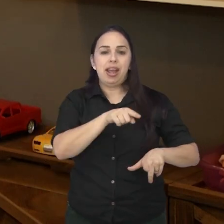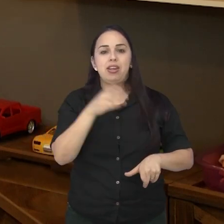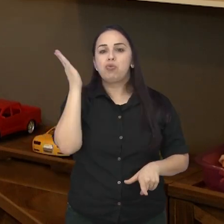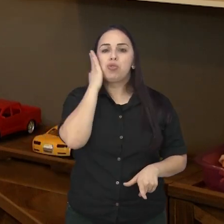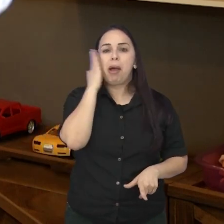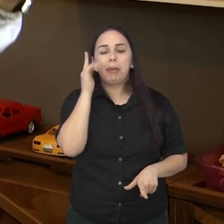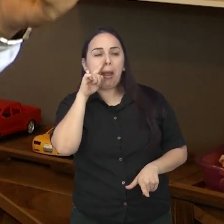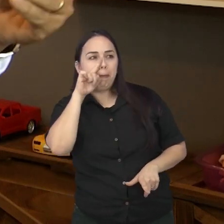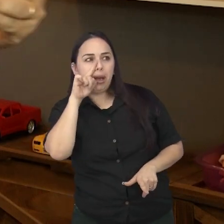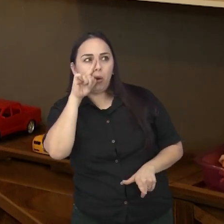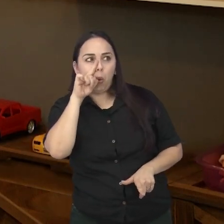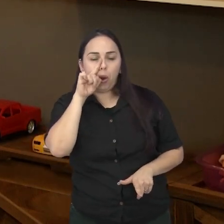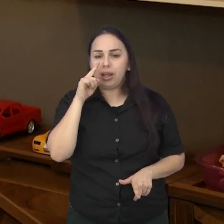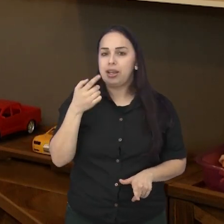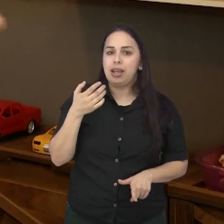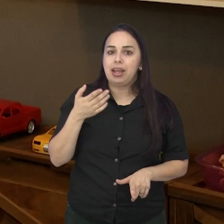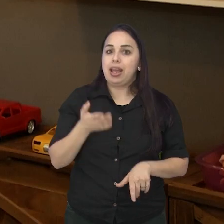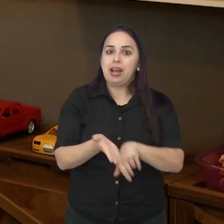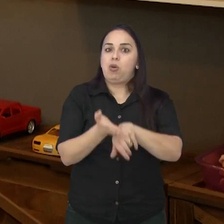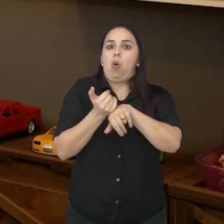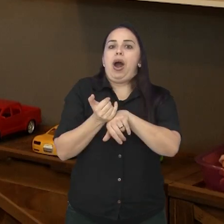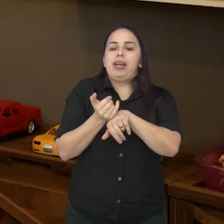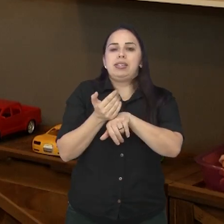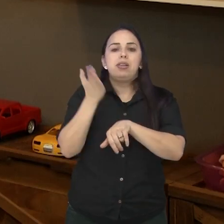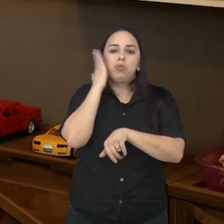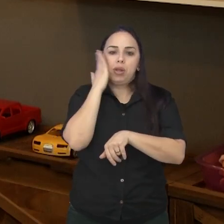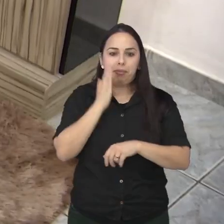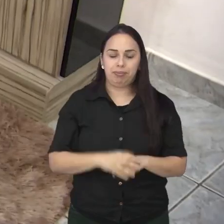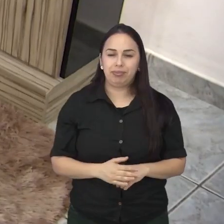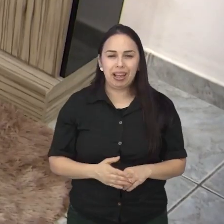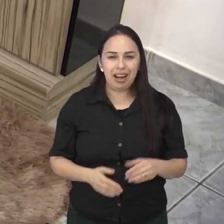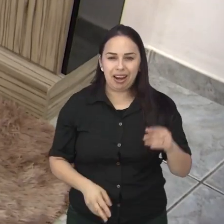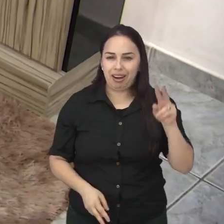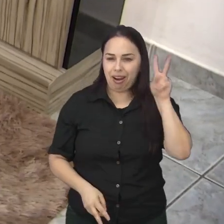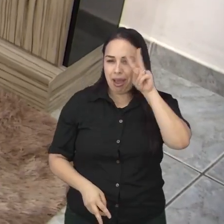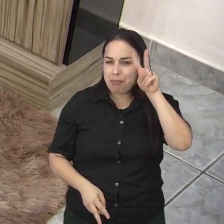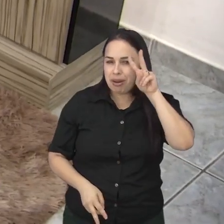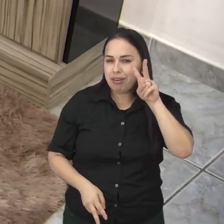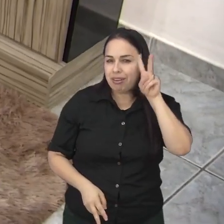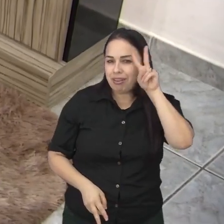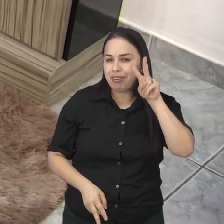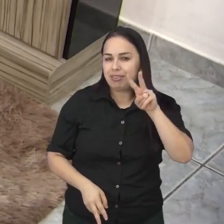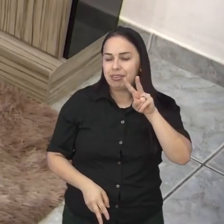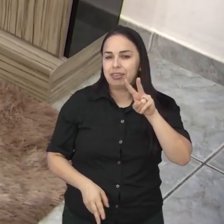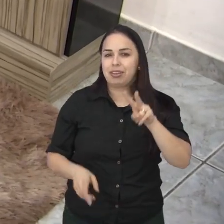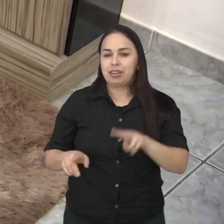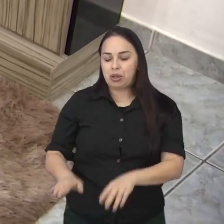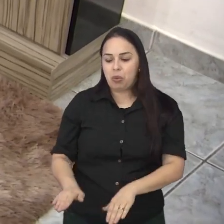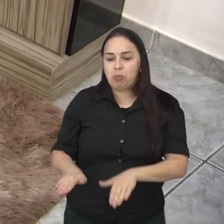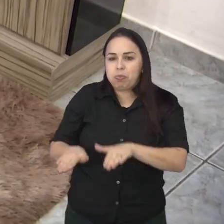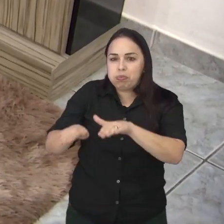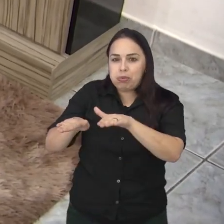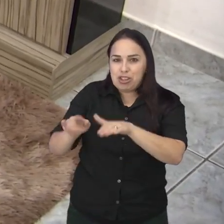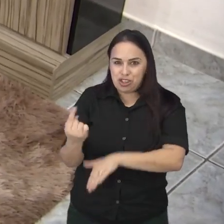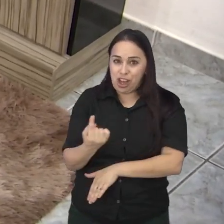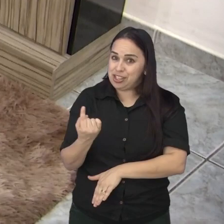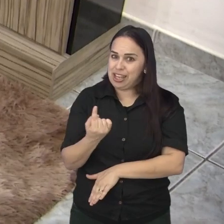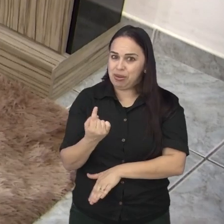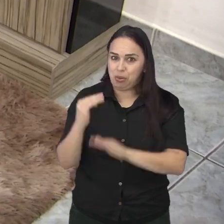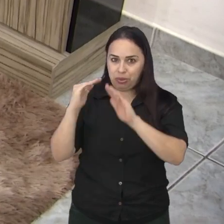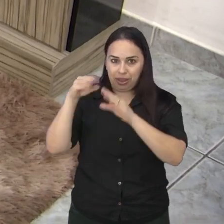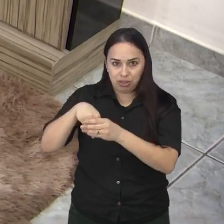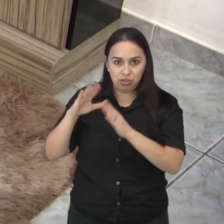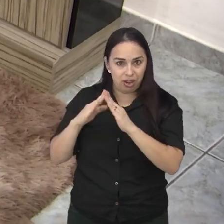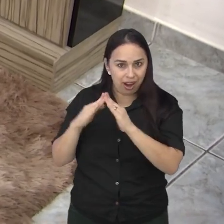anteparos, os riscos que podem acontecer, ele não antevê riscos. E sabe aquela velha história de deixar o filho crescidinho sozinho